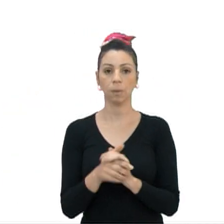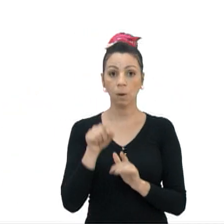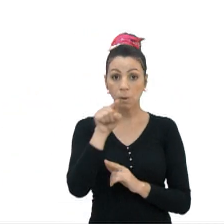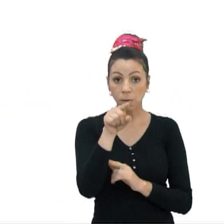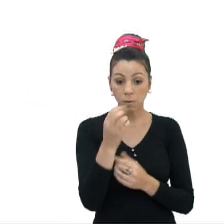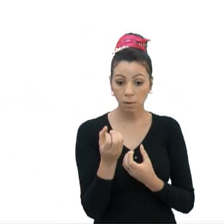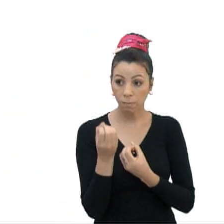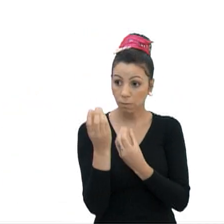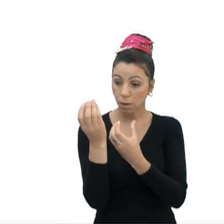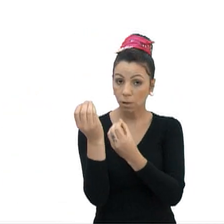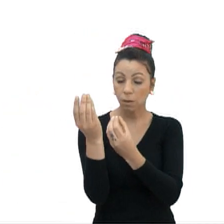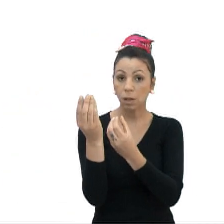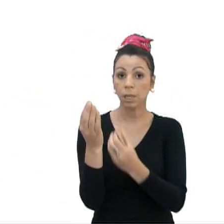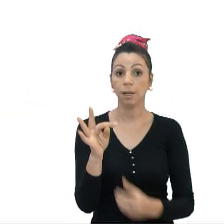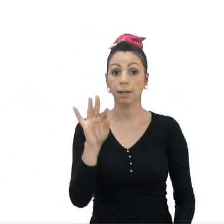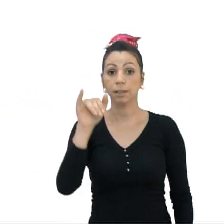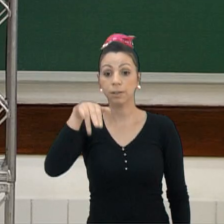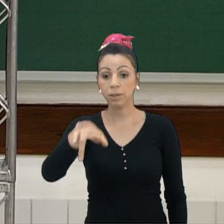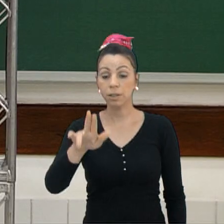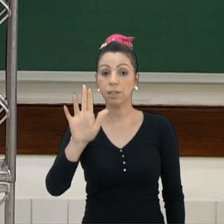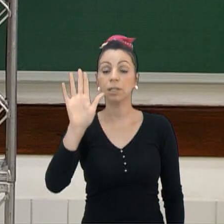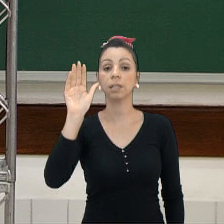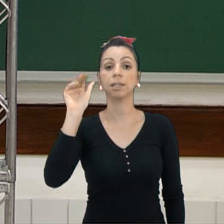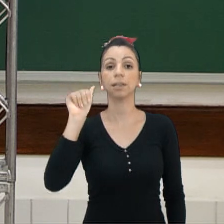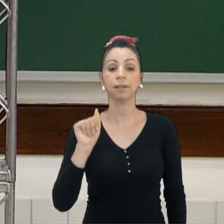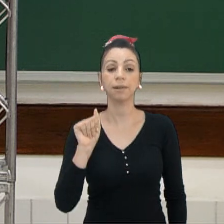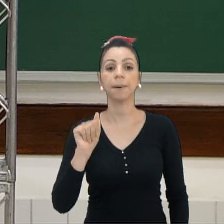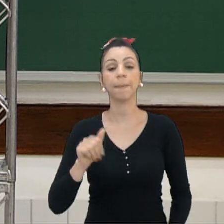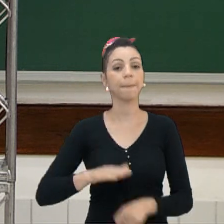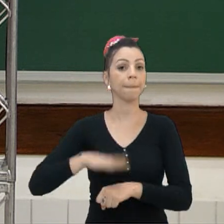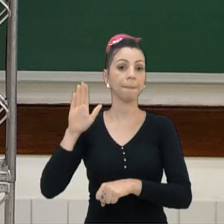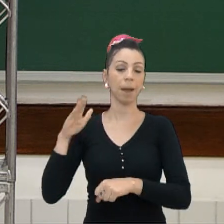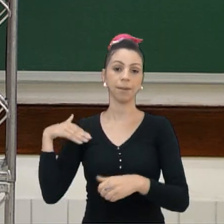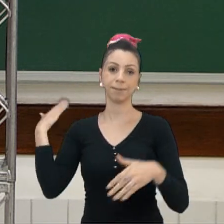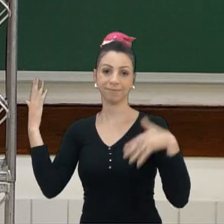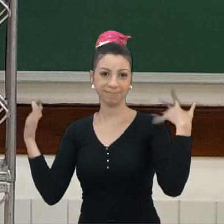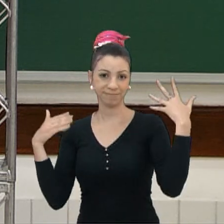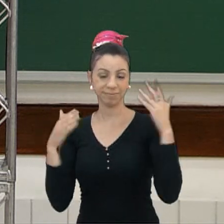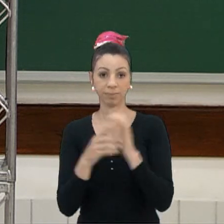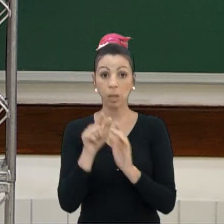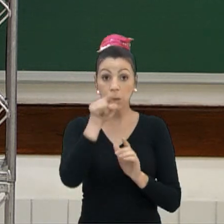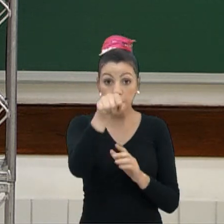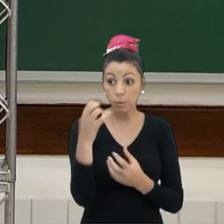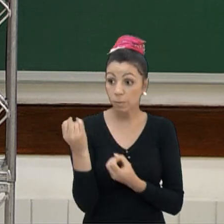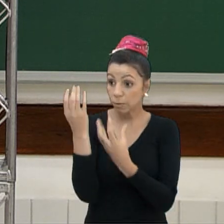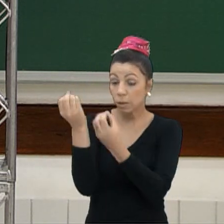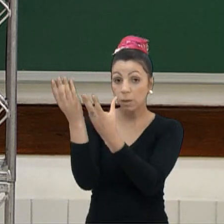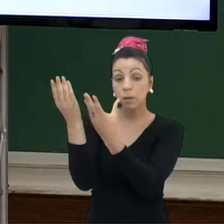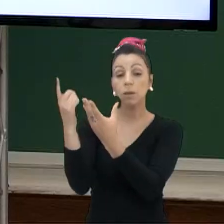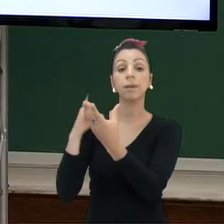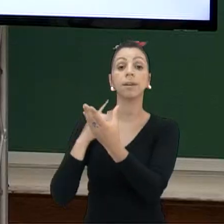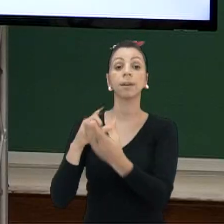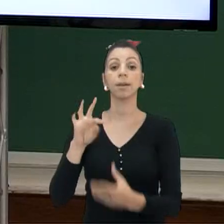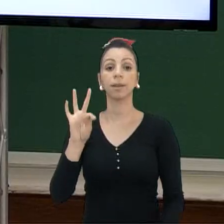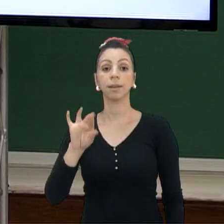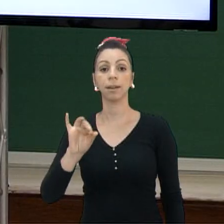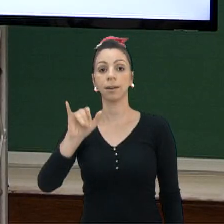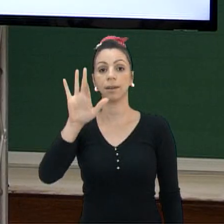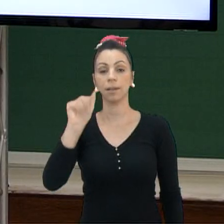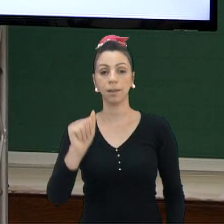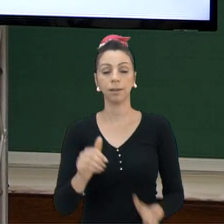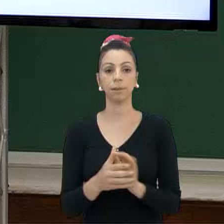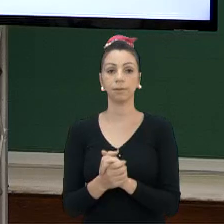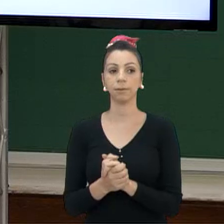você viajasse, tinha mais diversão. Se você viajasse, teria mais